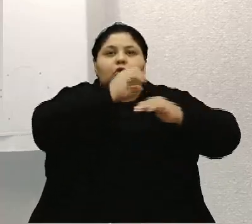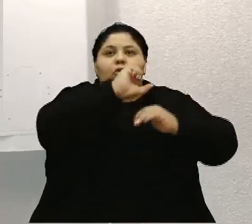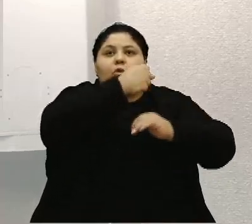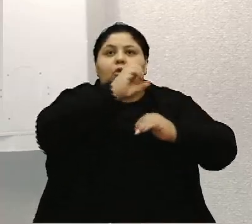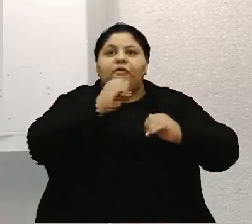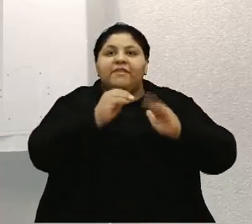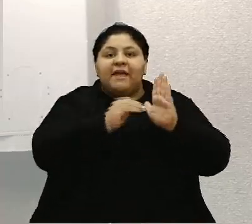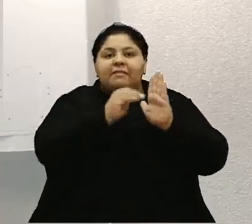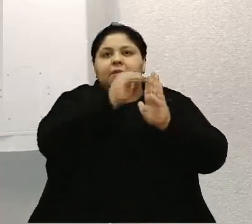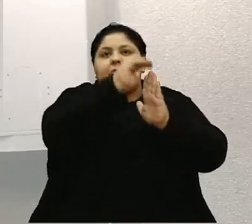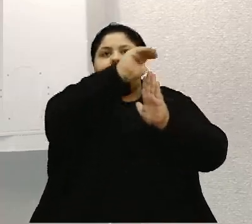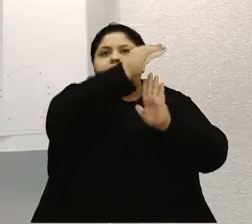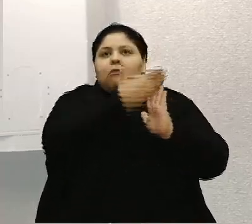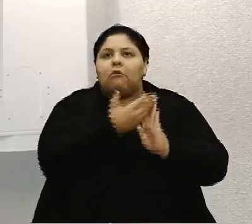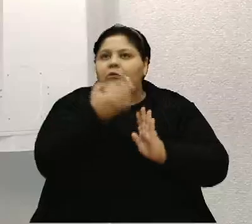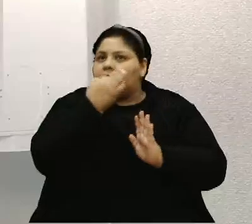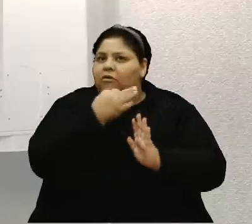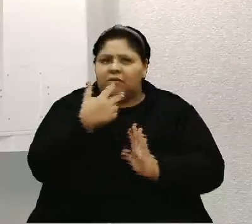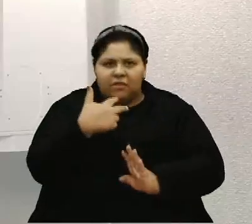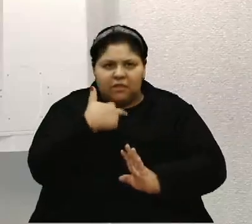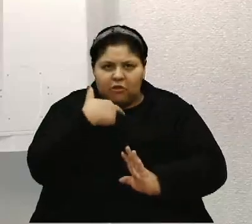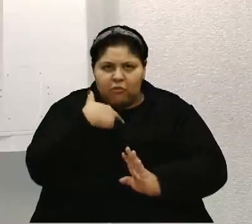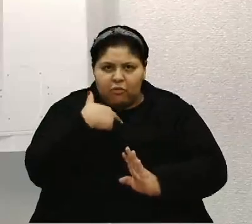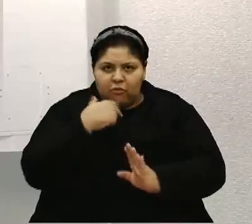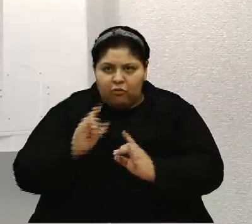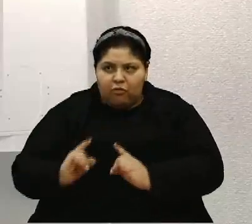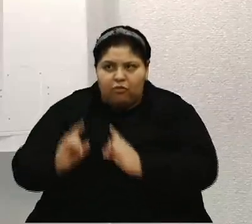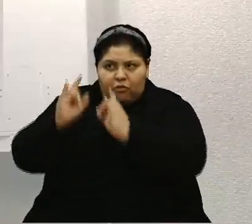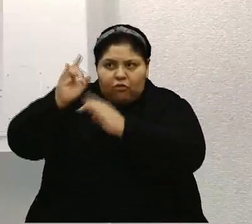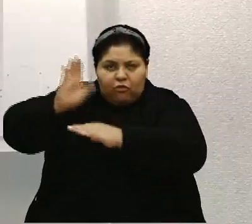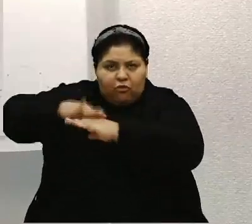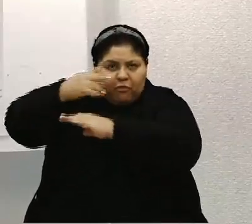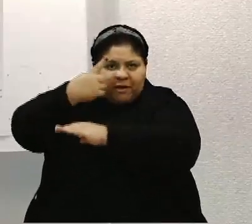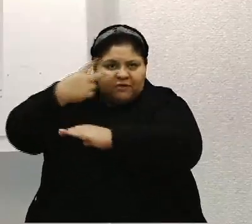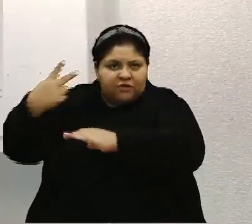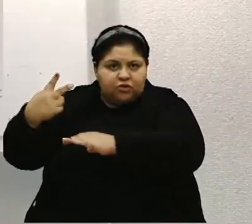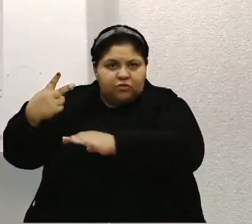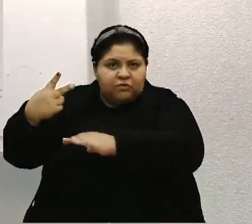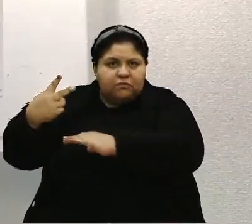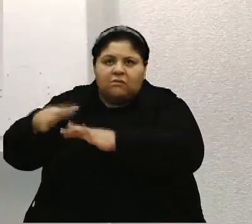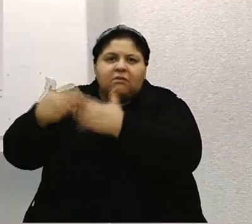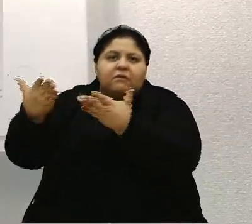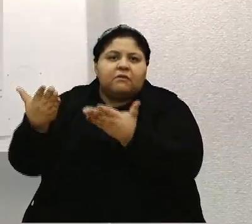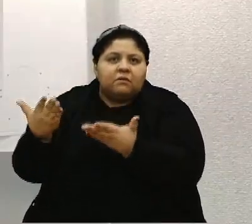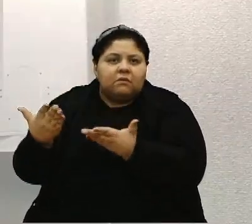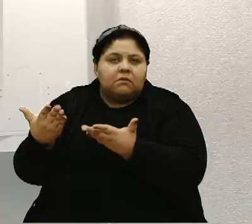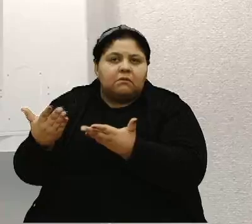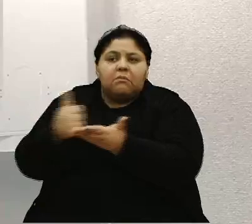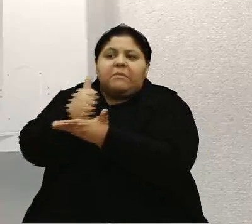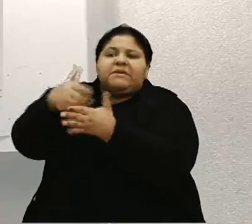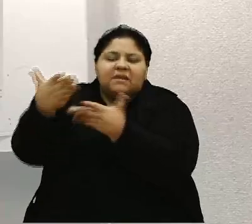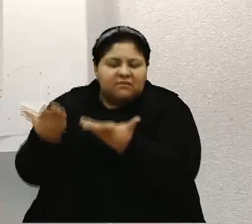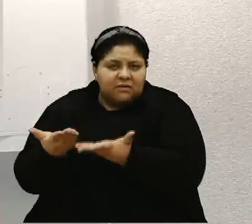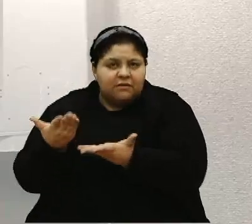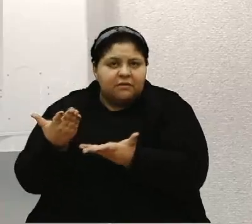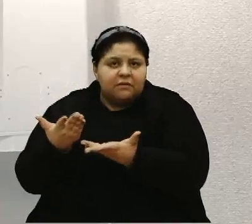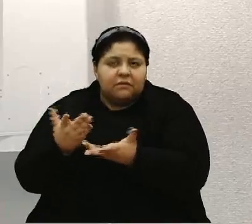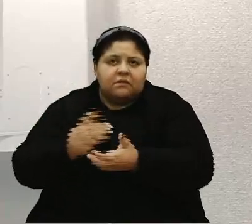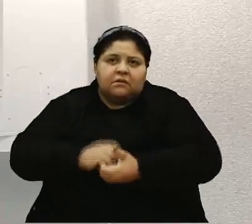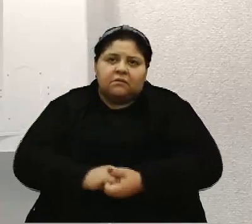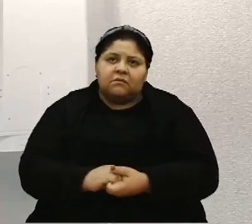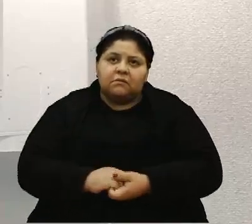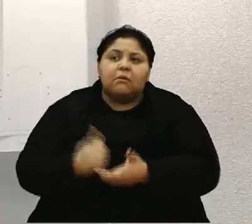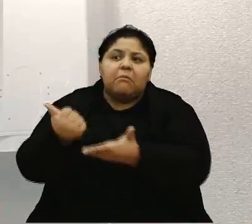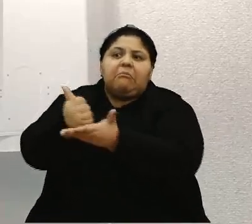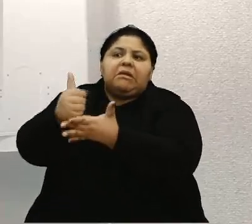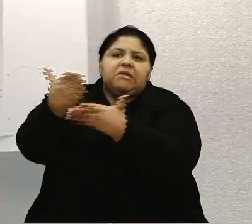andares. Caxias não pode construir prédio com mais de 22, 23 andares, mas baseado no quê? Baseado